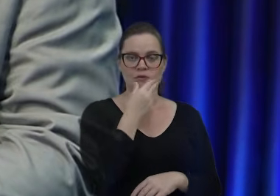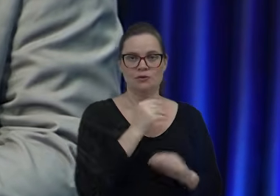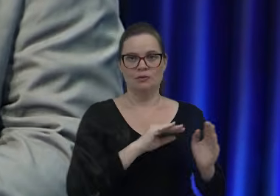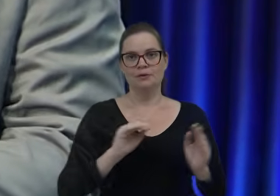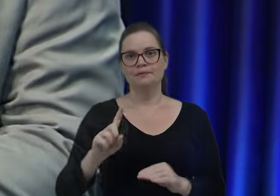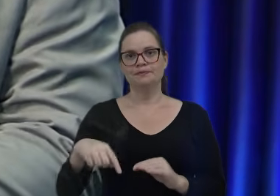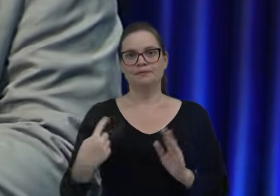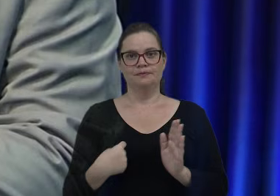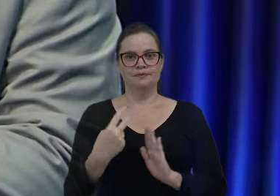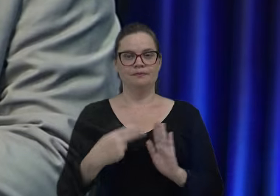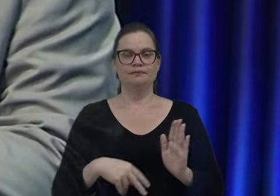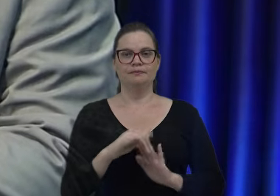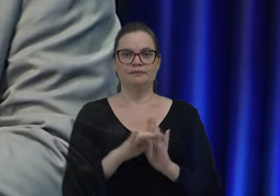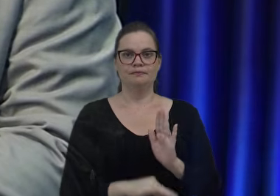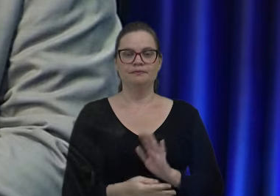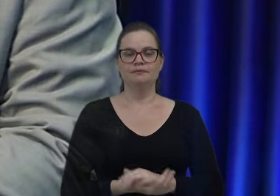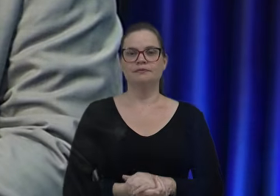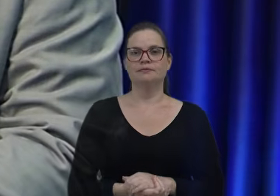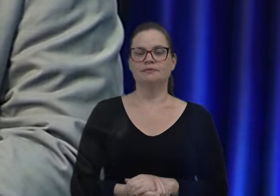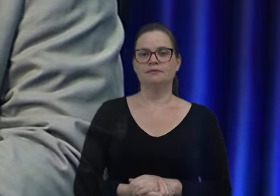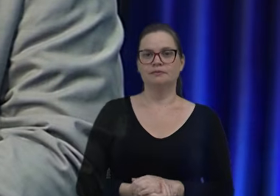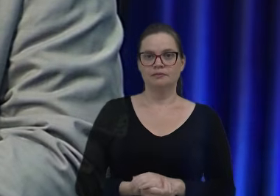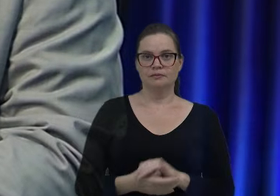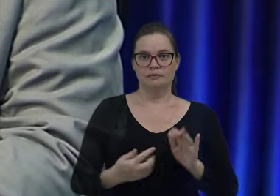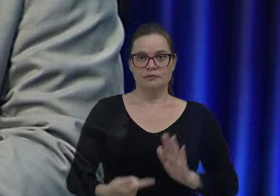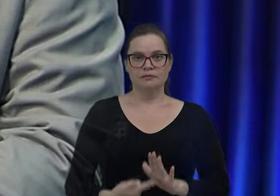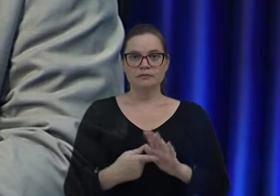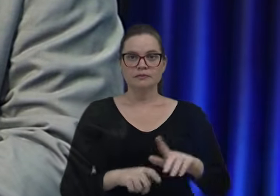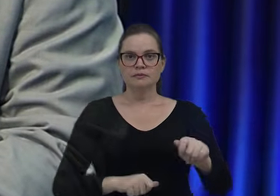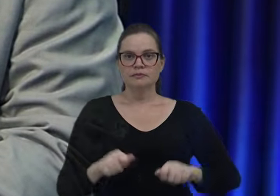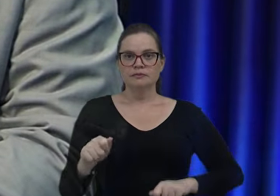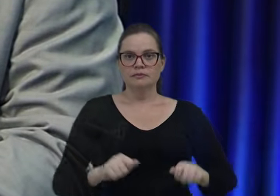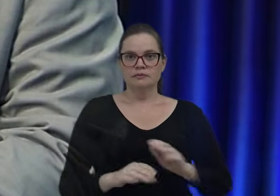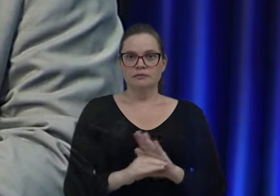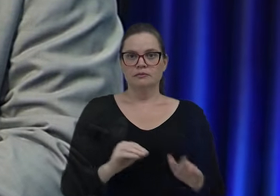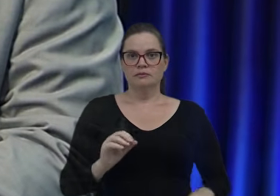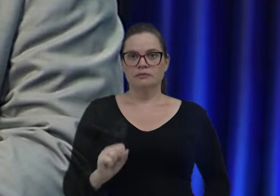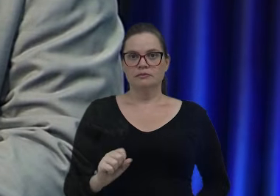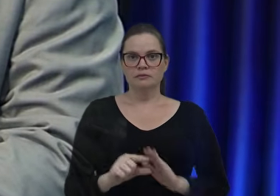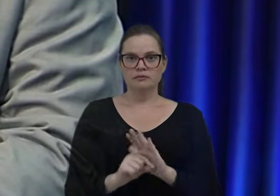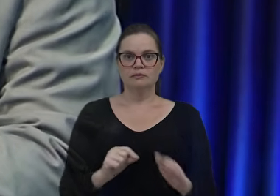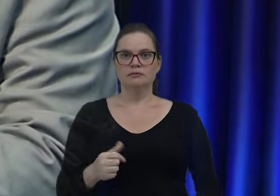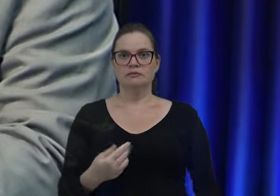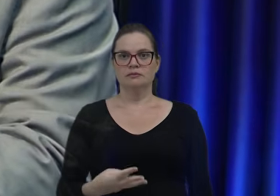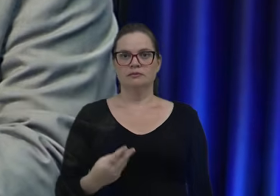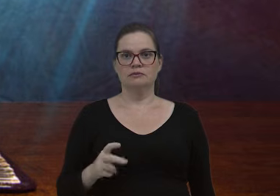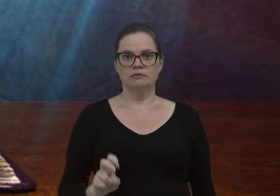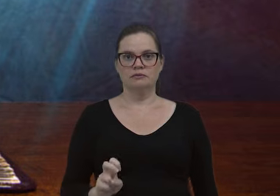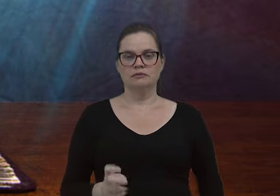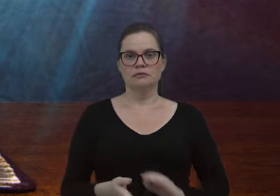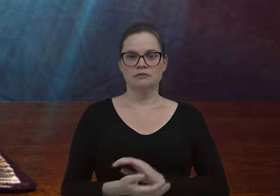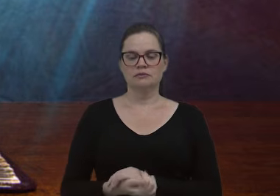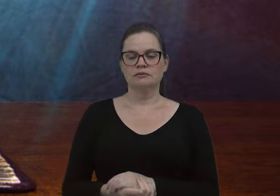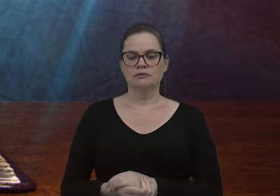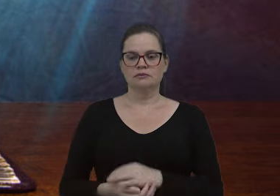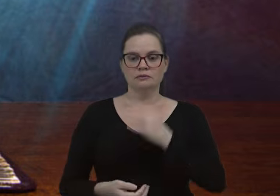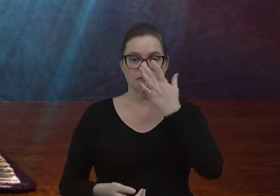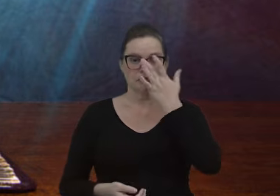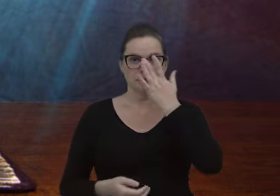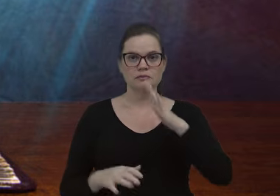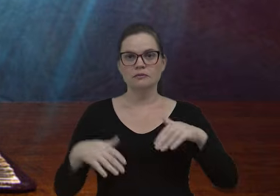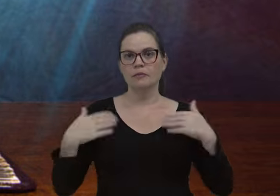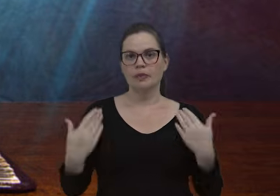que nós vamos ler está aqui em Atos dos Apóstolos, capítulo 8, versículo 35.